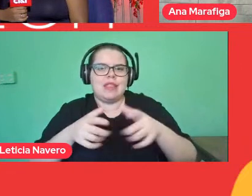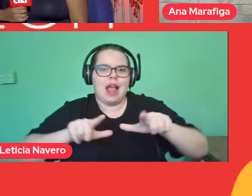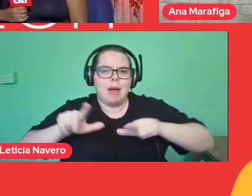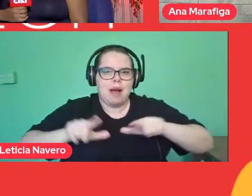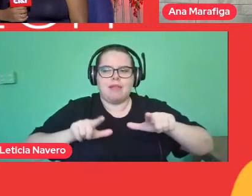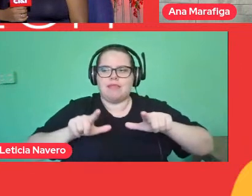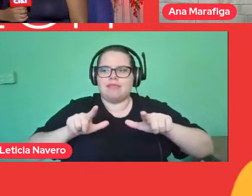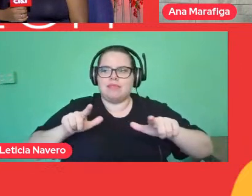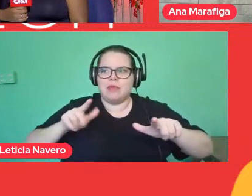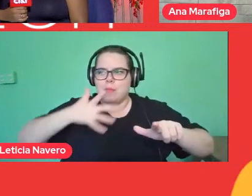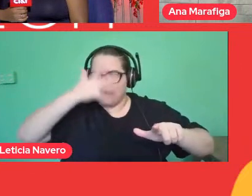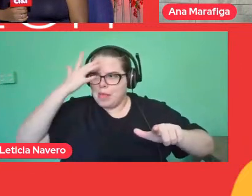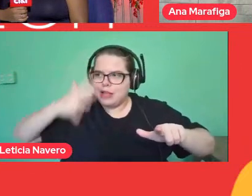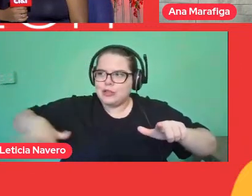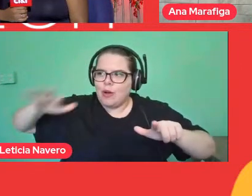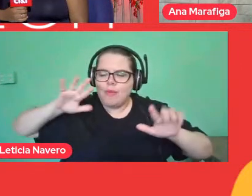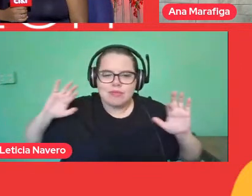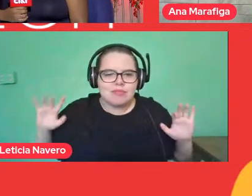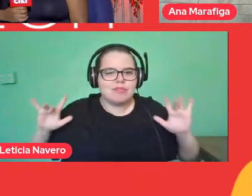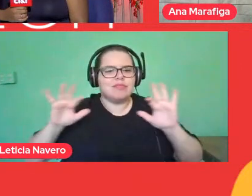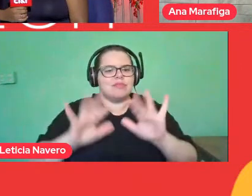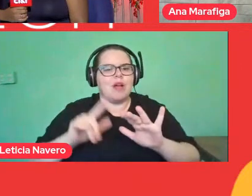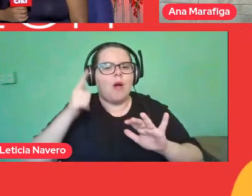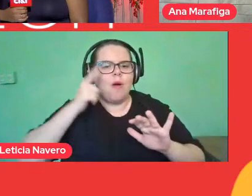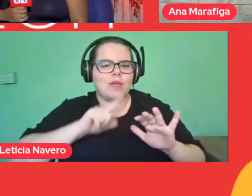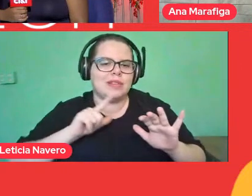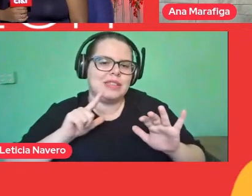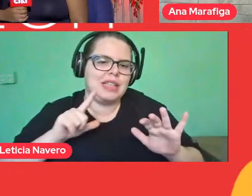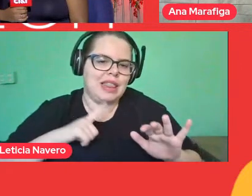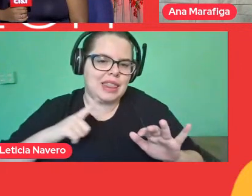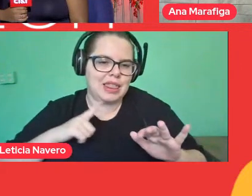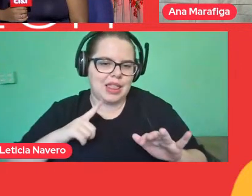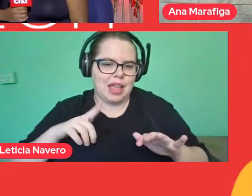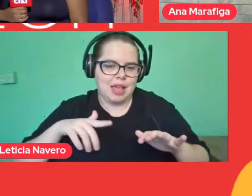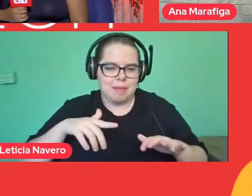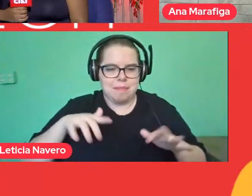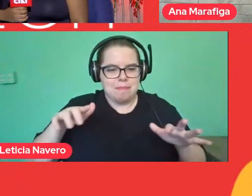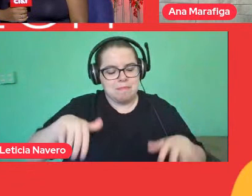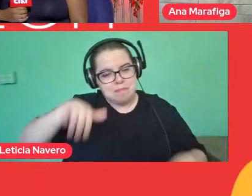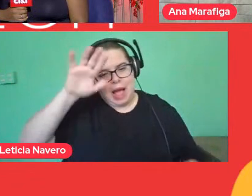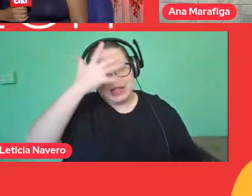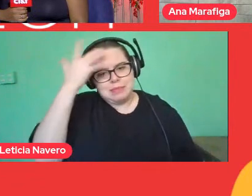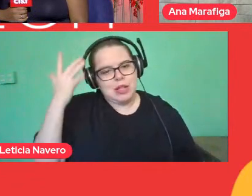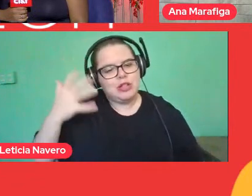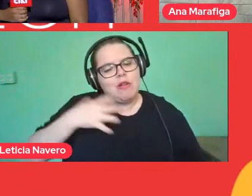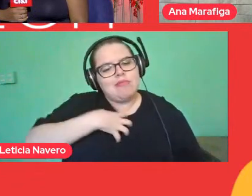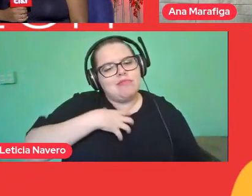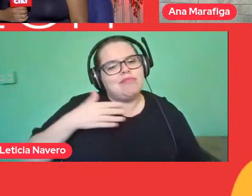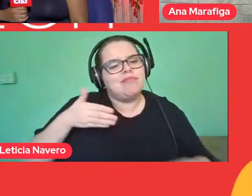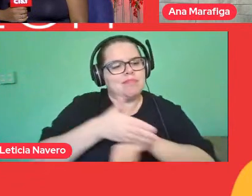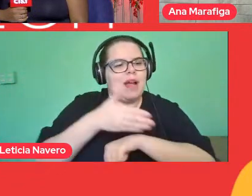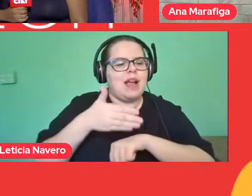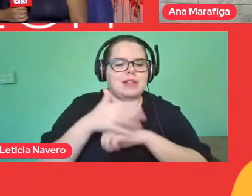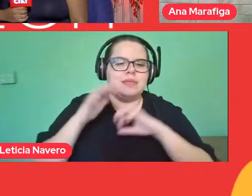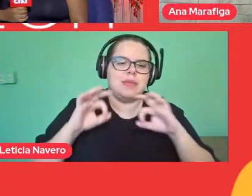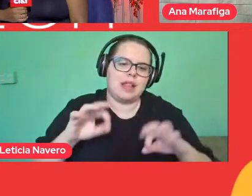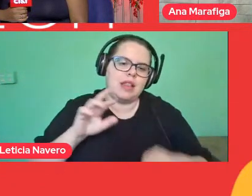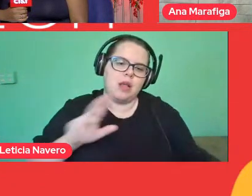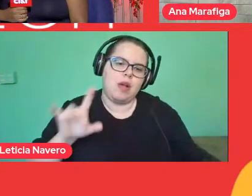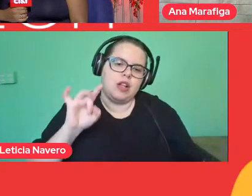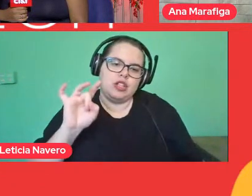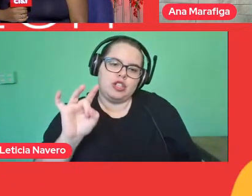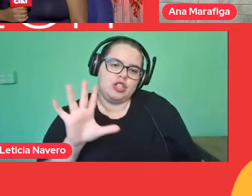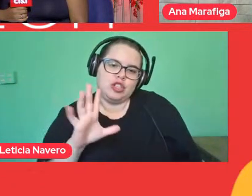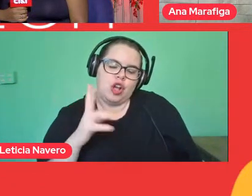equipe, para conseguir ter todo mundo engajado e todo mundo se sentir parte daquilo e não só